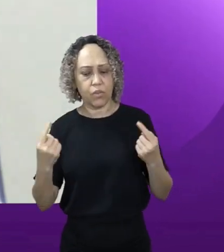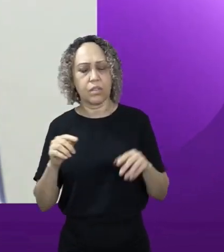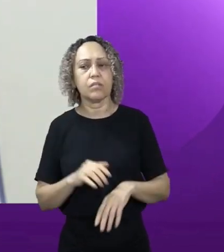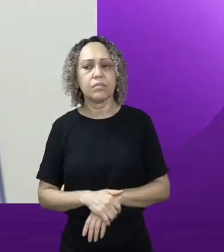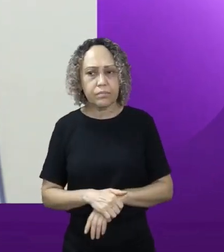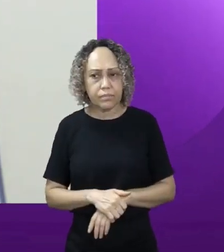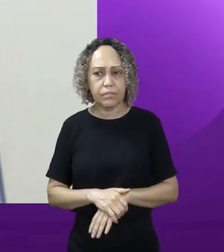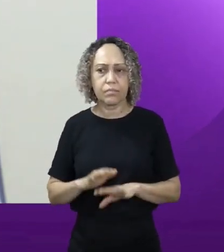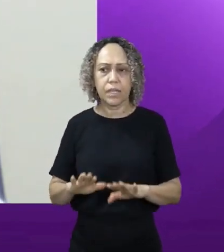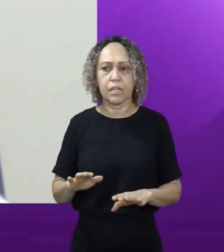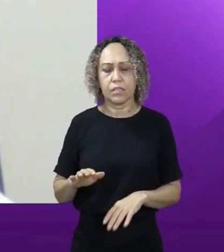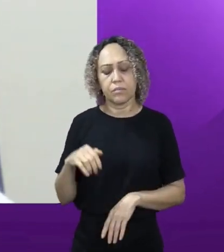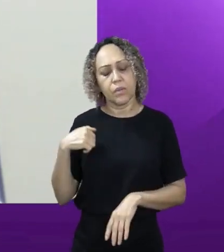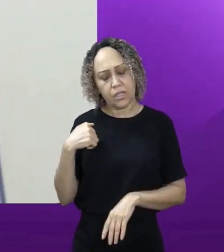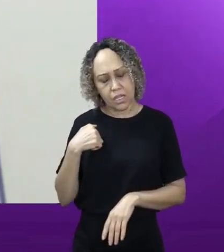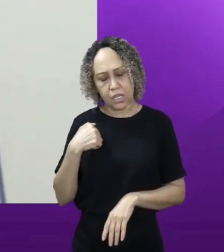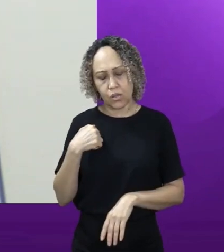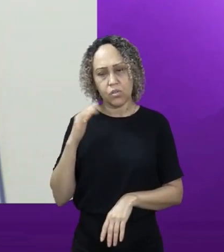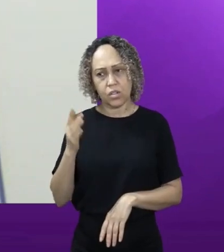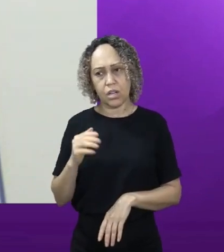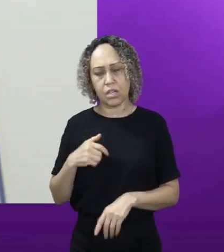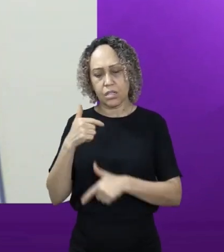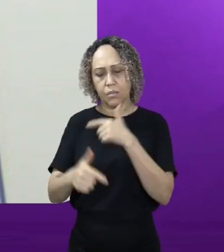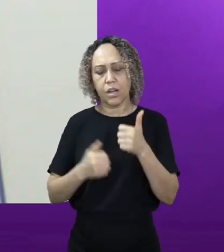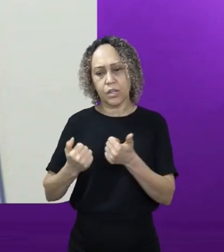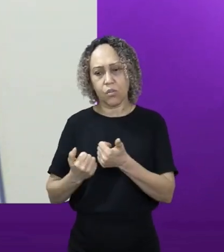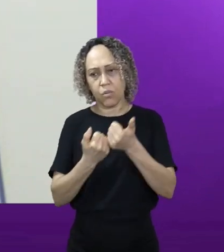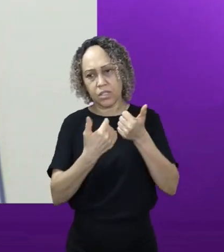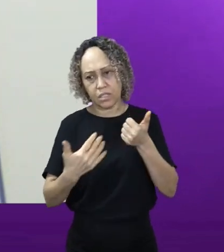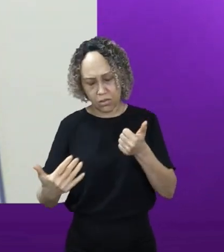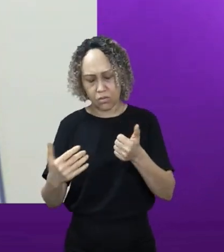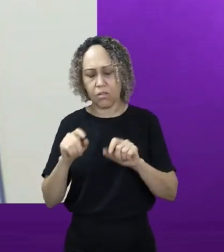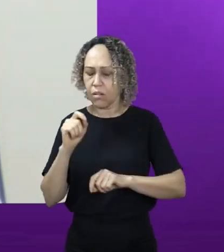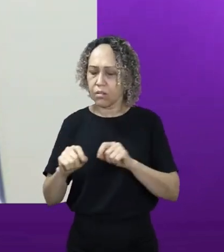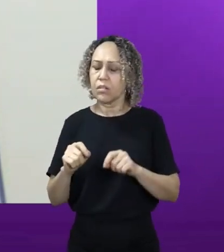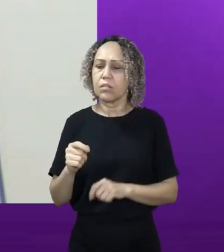assessora, de ter participado dessas campanhas também como filiada ao PT, a gente já presenciou